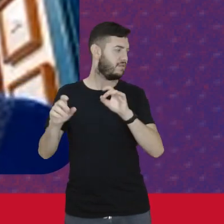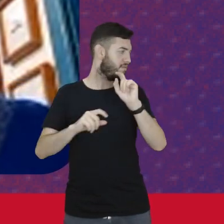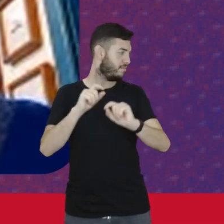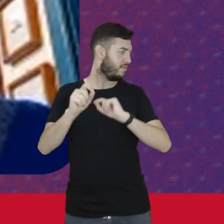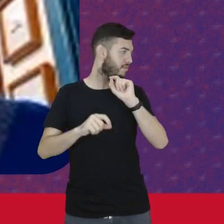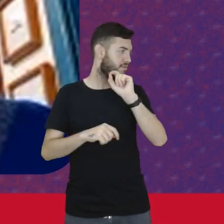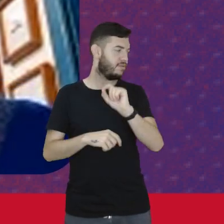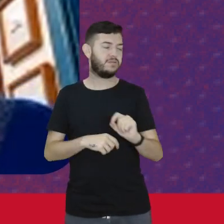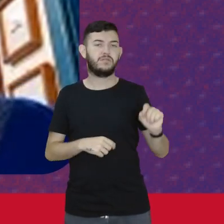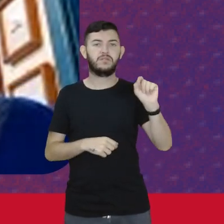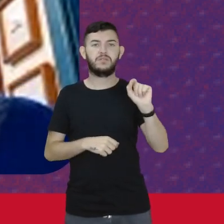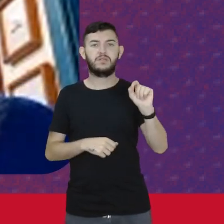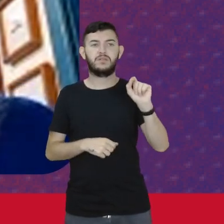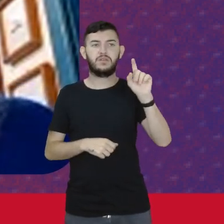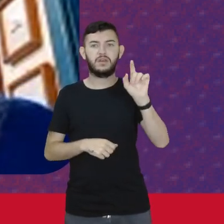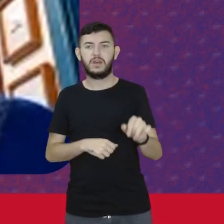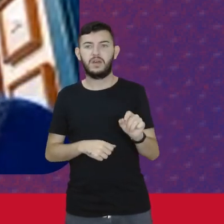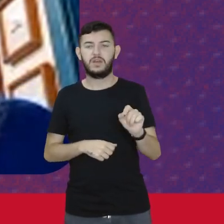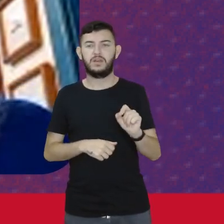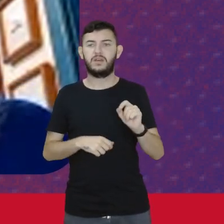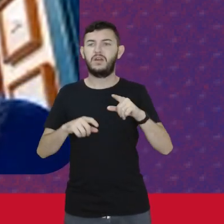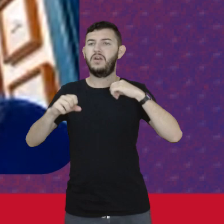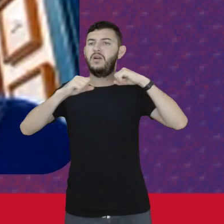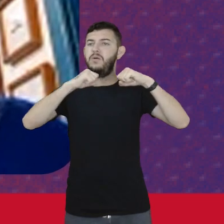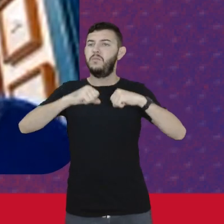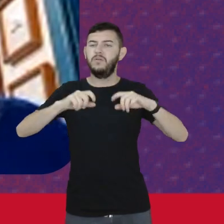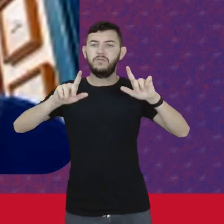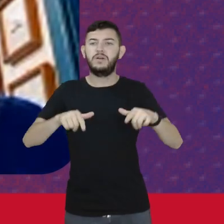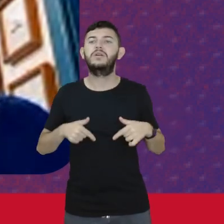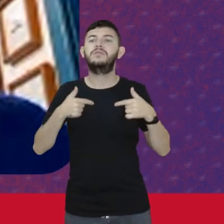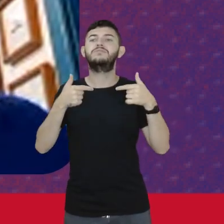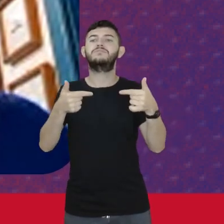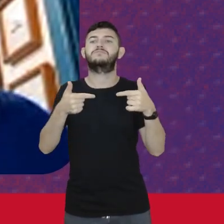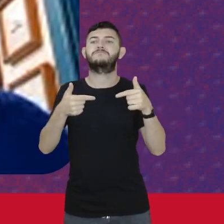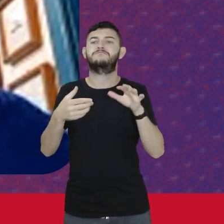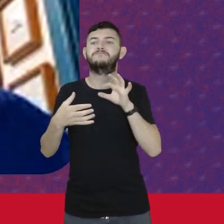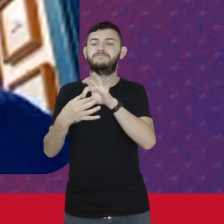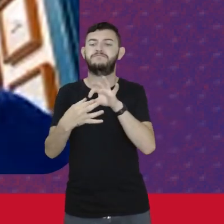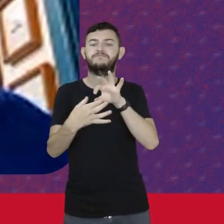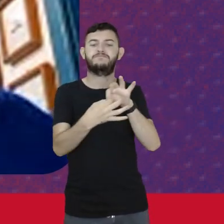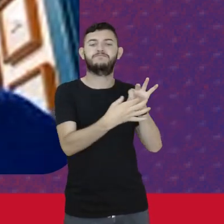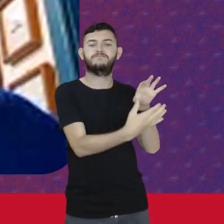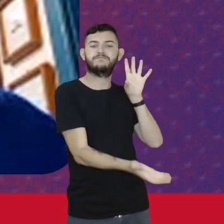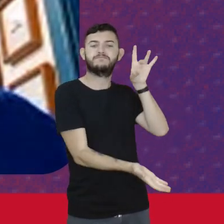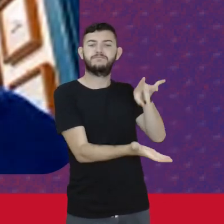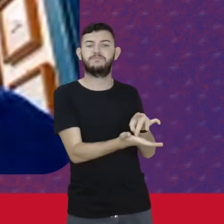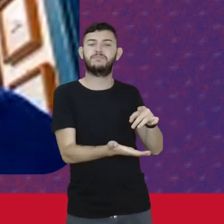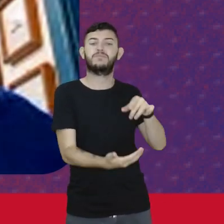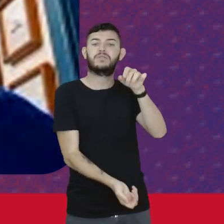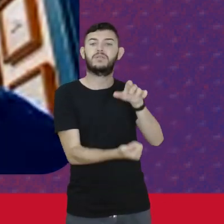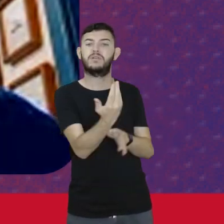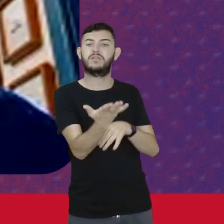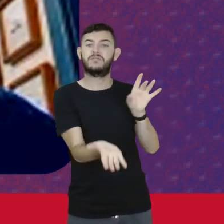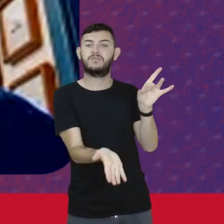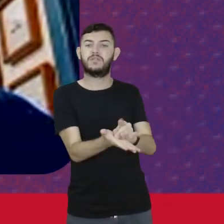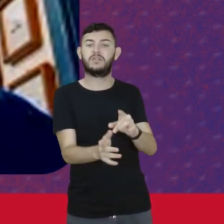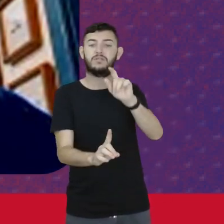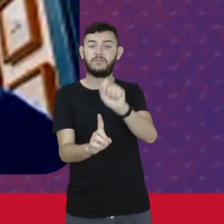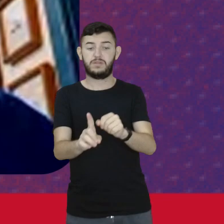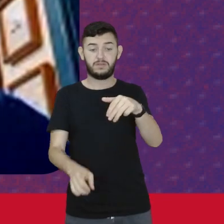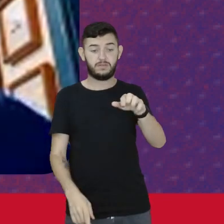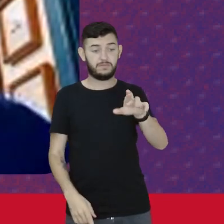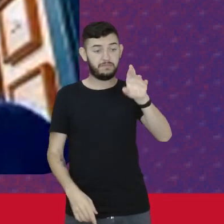levantando o movimento de luta por creche unificado nasce ali, naquele março de